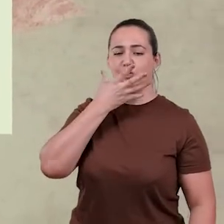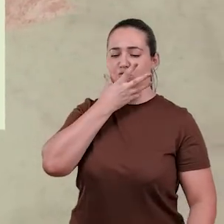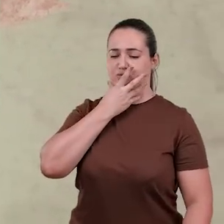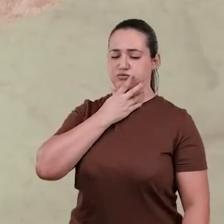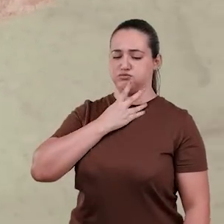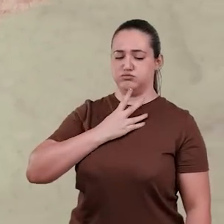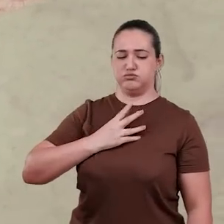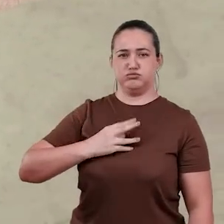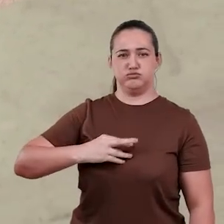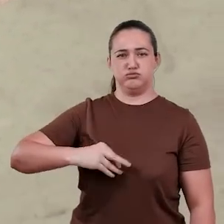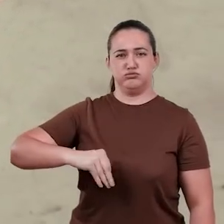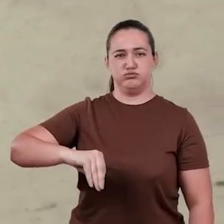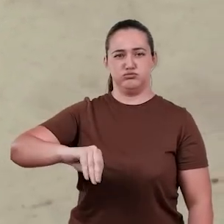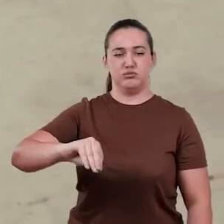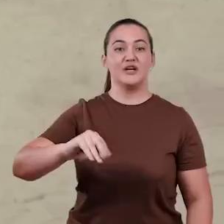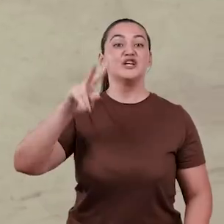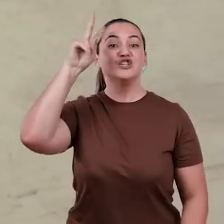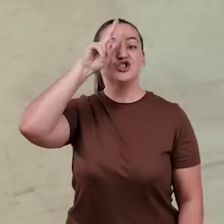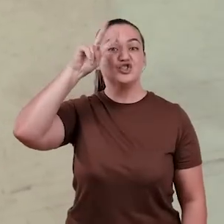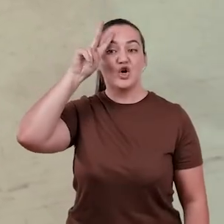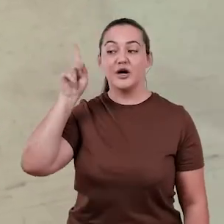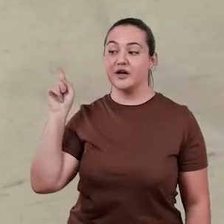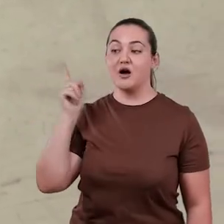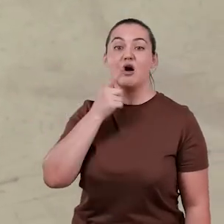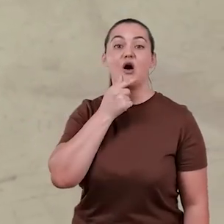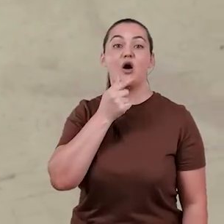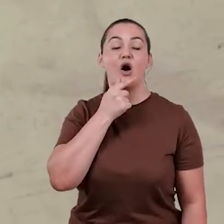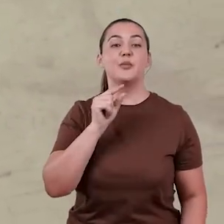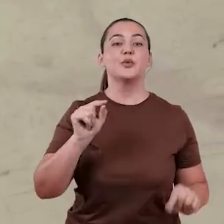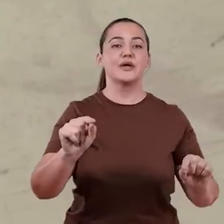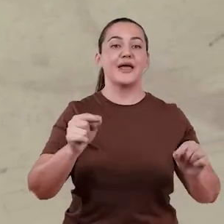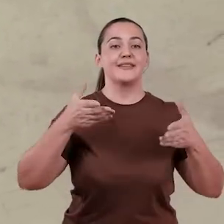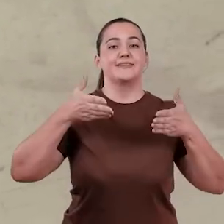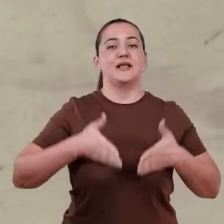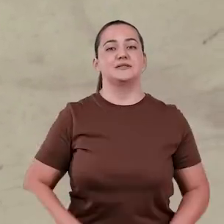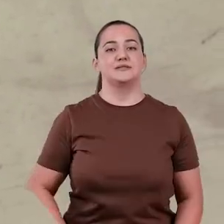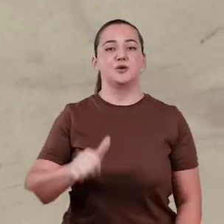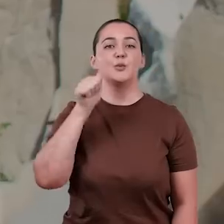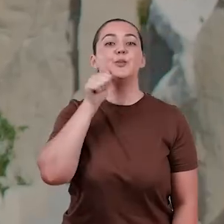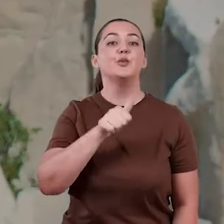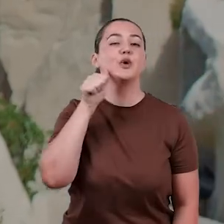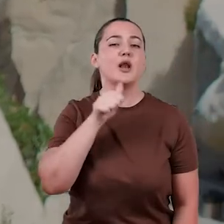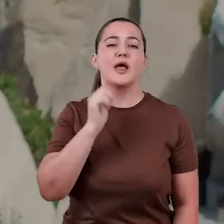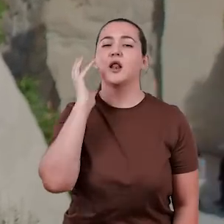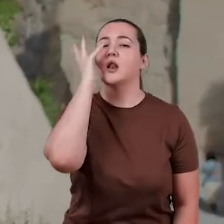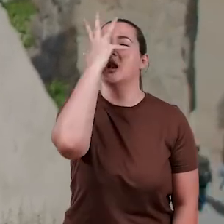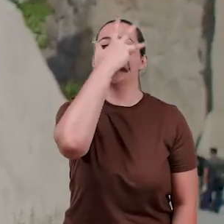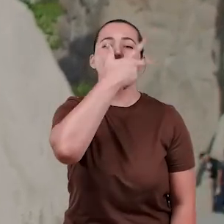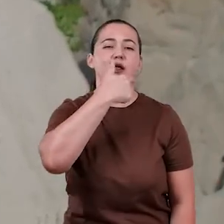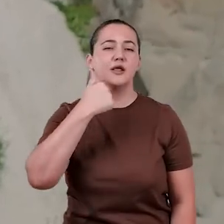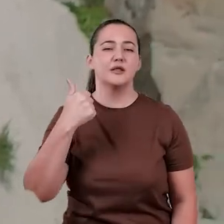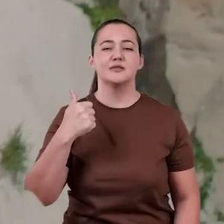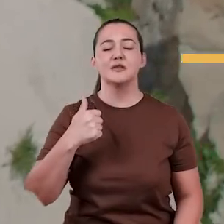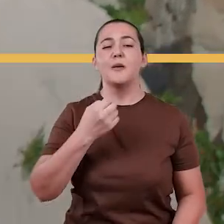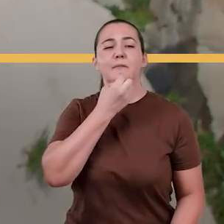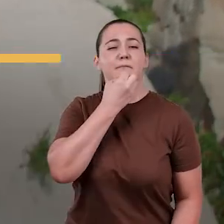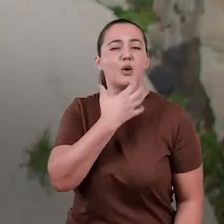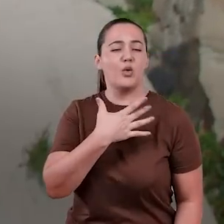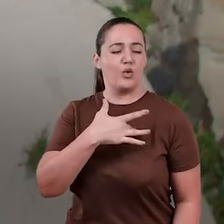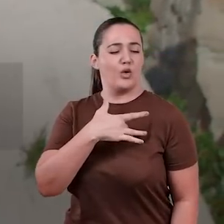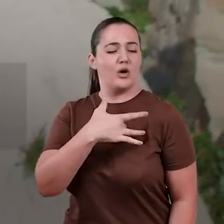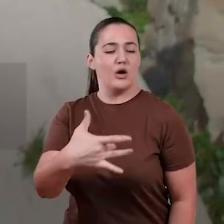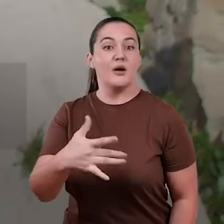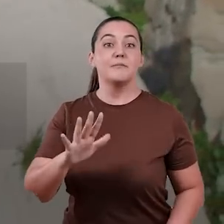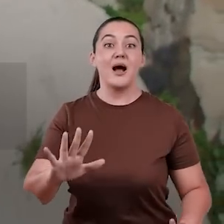E a história monástica é que Onofre, na verdade, nasceu mulher. Era uma mulher muito linda,